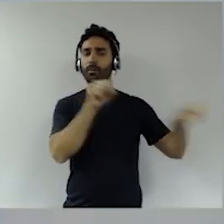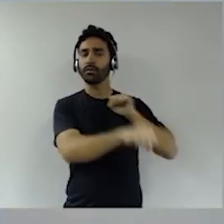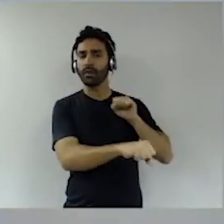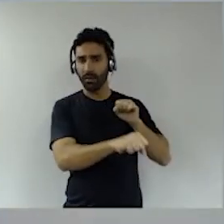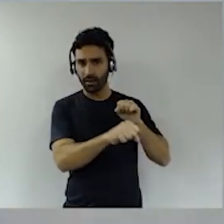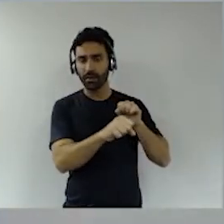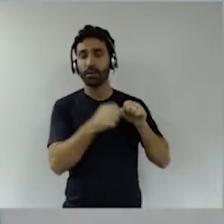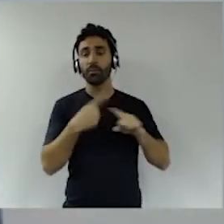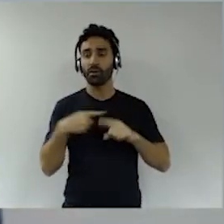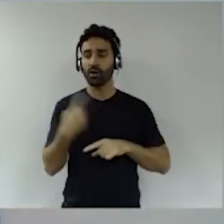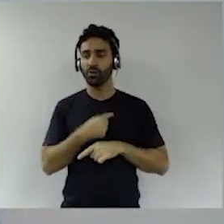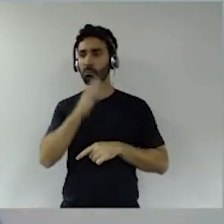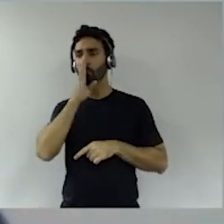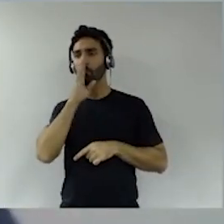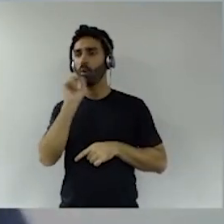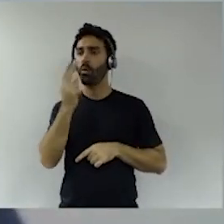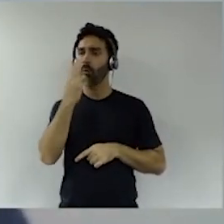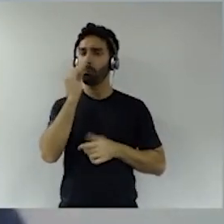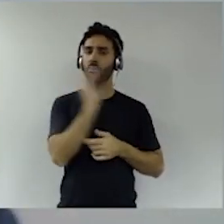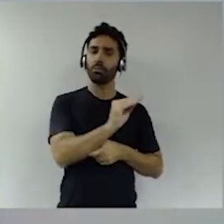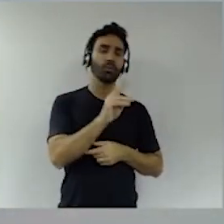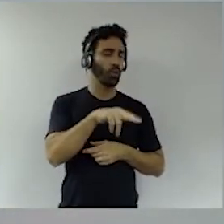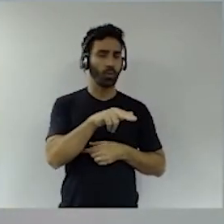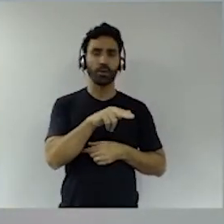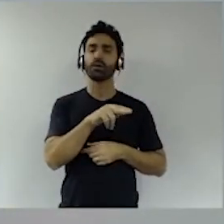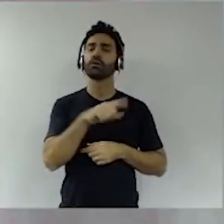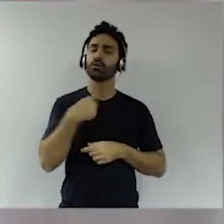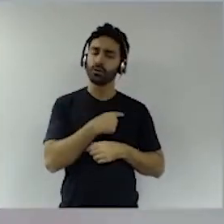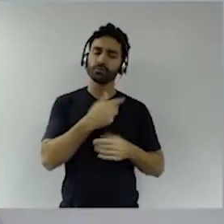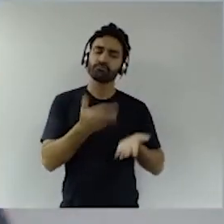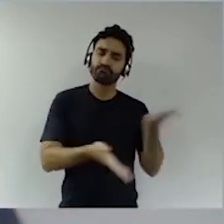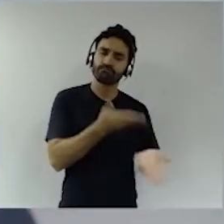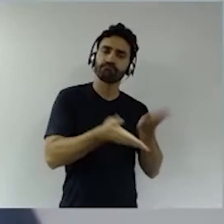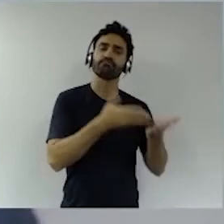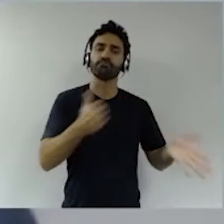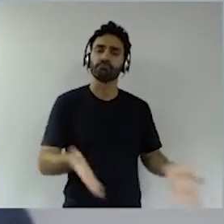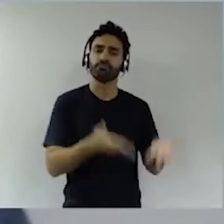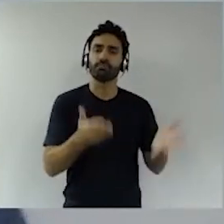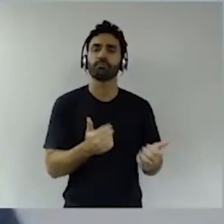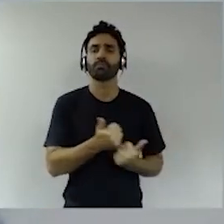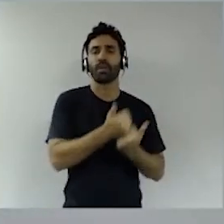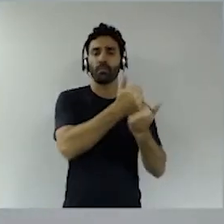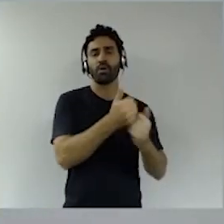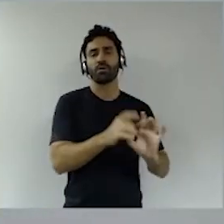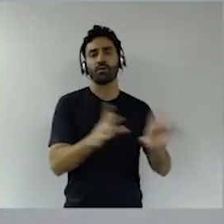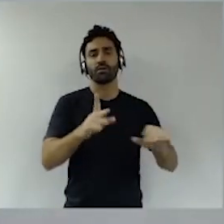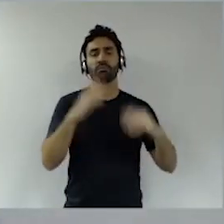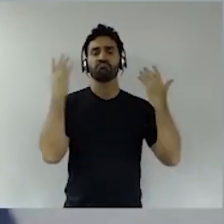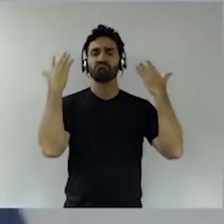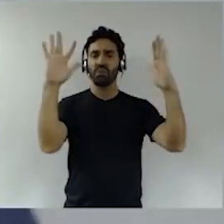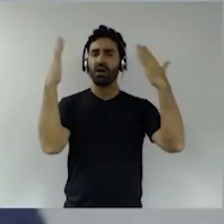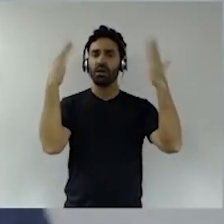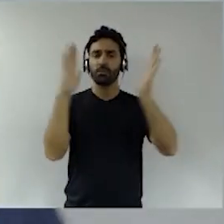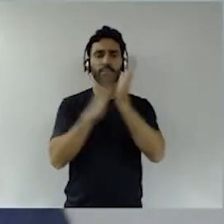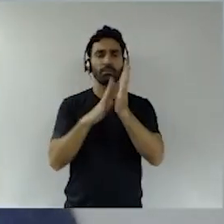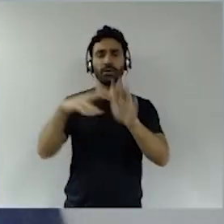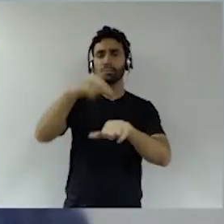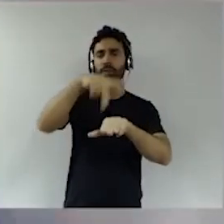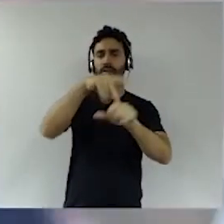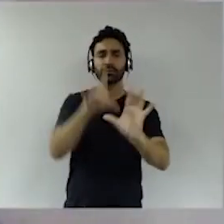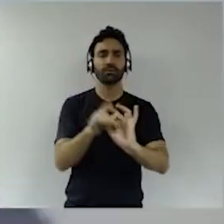apatia, nem de indiferença e nem de desnutrição. Então, viva o Estado Democrático de Direito,